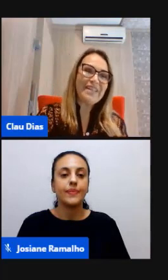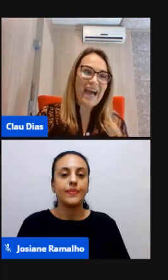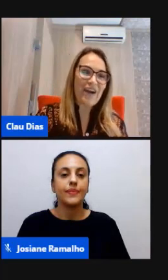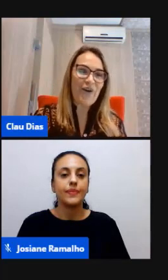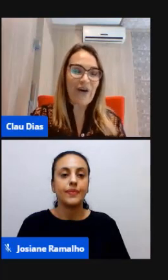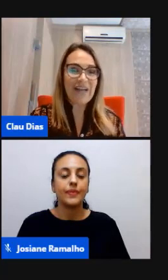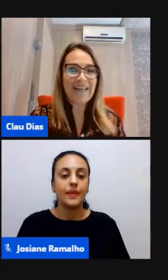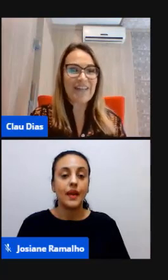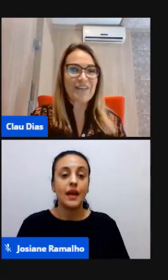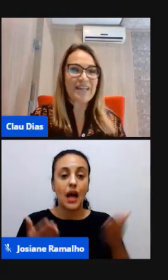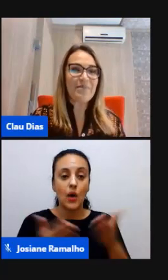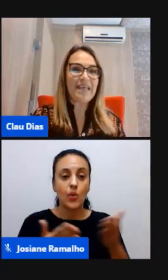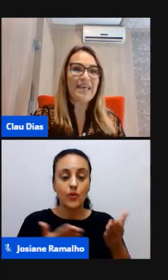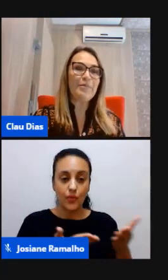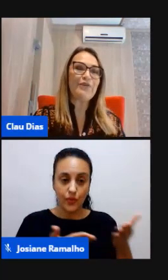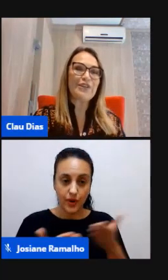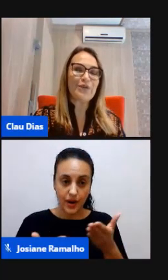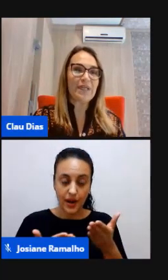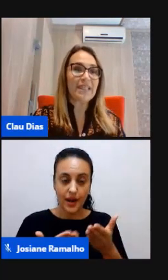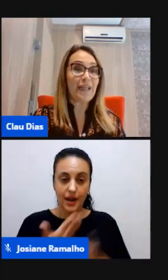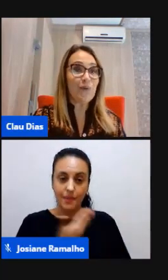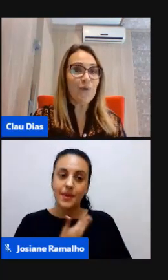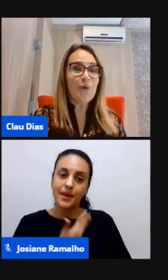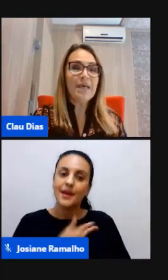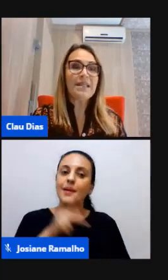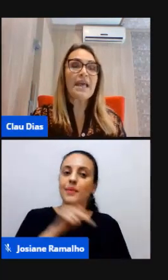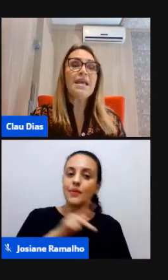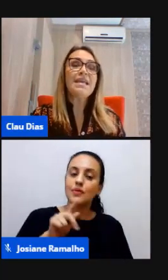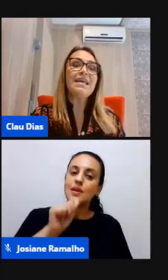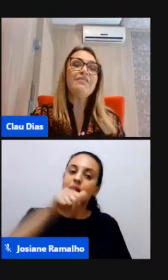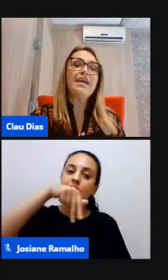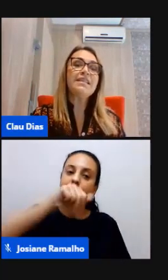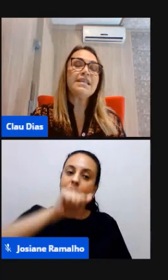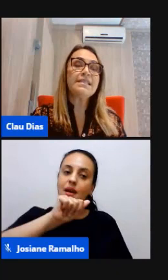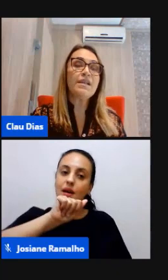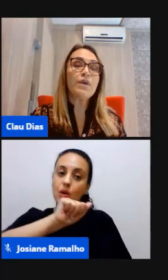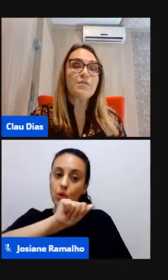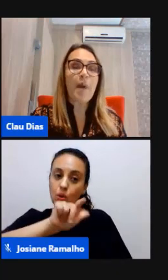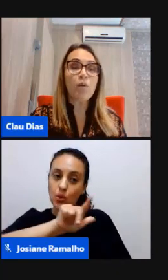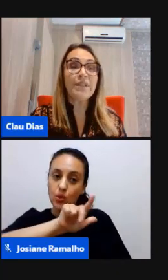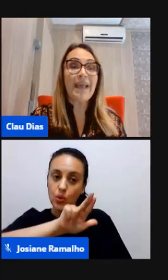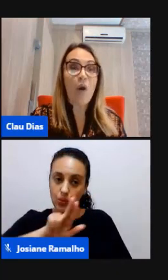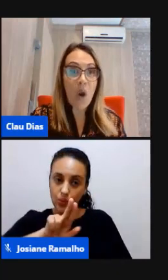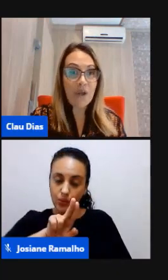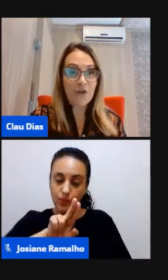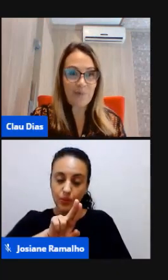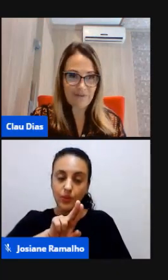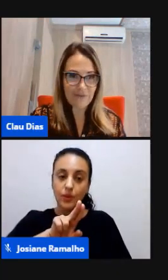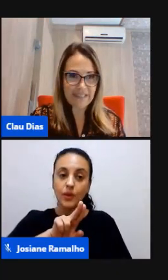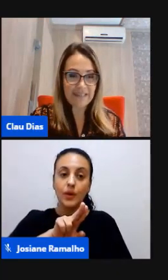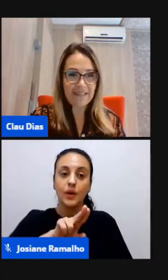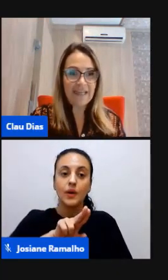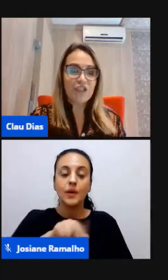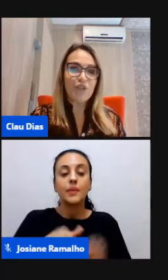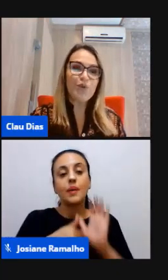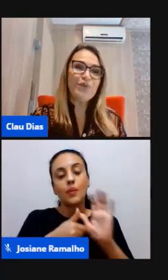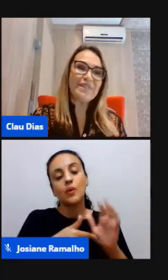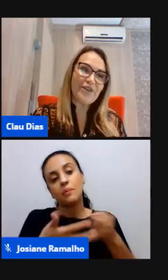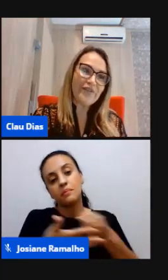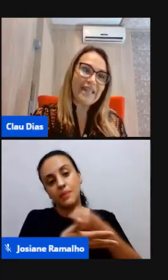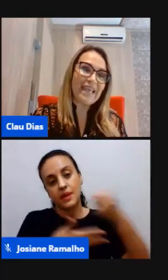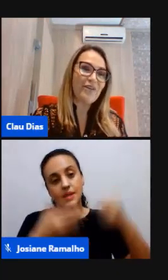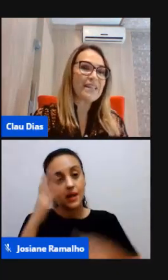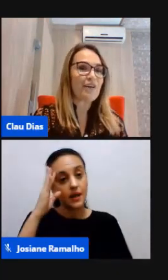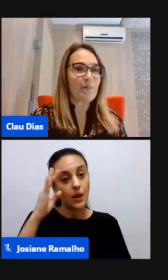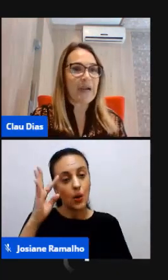Eu vou convidar agora a nossa amiga, a professora Ana Lu, né? E ela vai trazer um respaldo teórico para vocês, de tudo